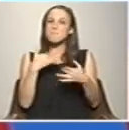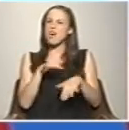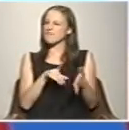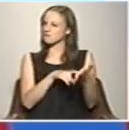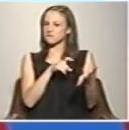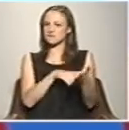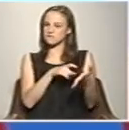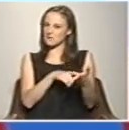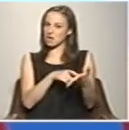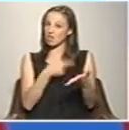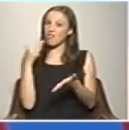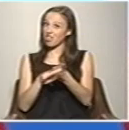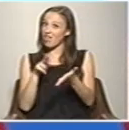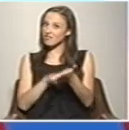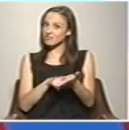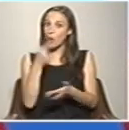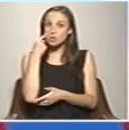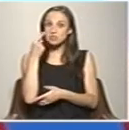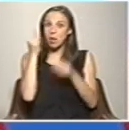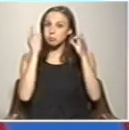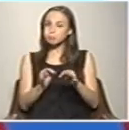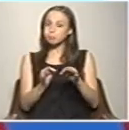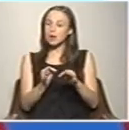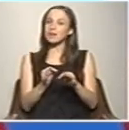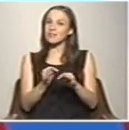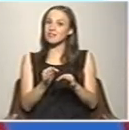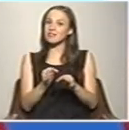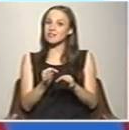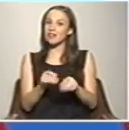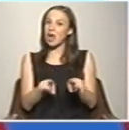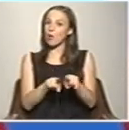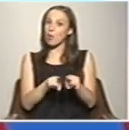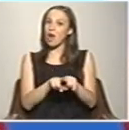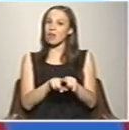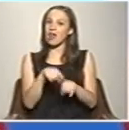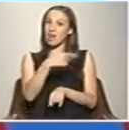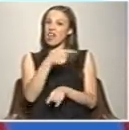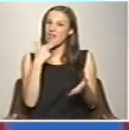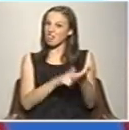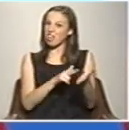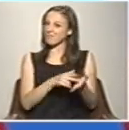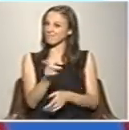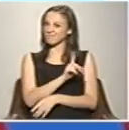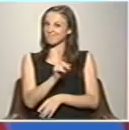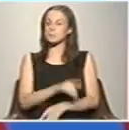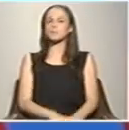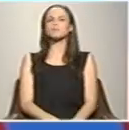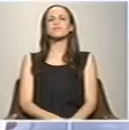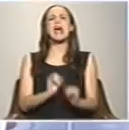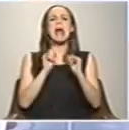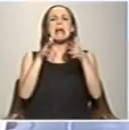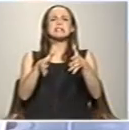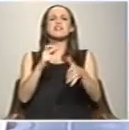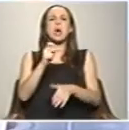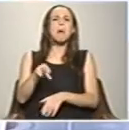que é a realidade, ou seja, a conhecida não será, se calhar, ainda equivalente àquela que existirá na realidade. E que tipo de intervenção é que a APAV